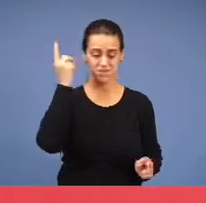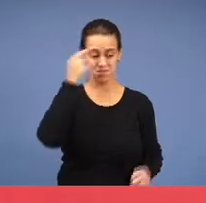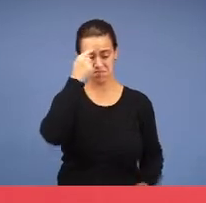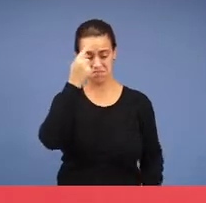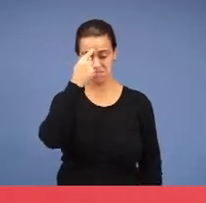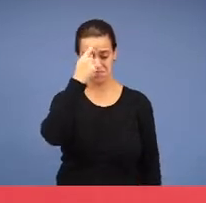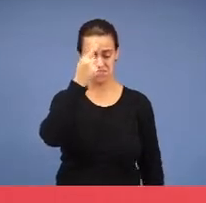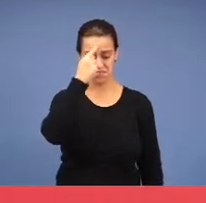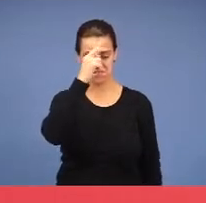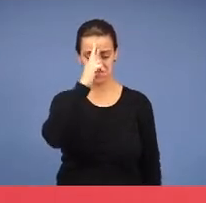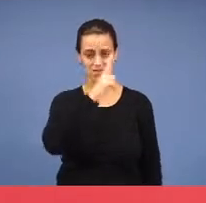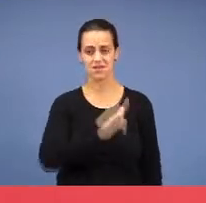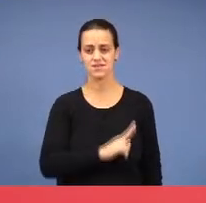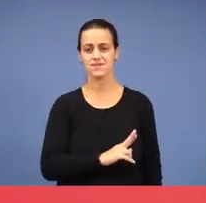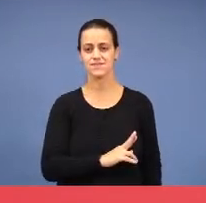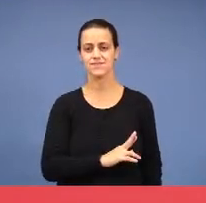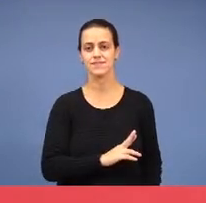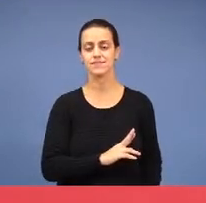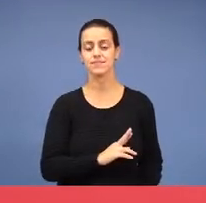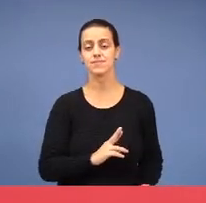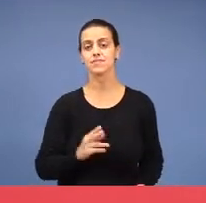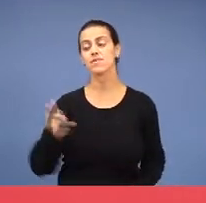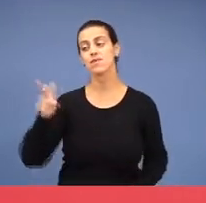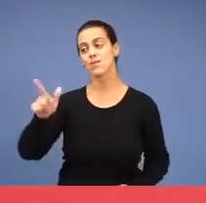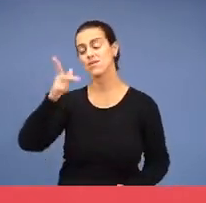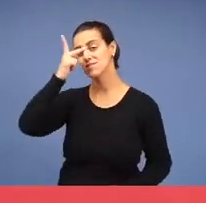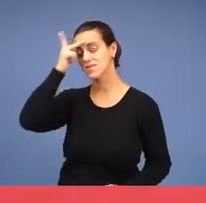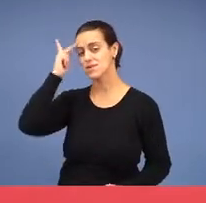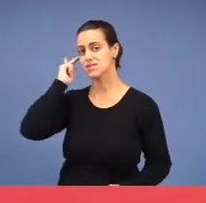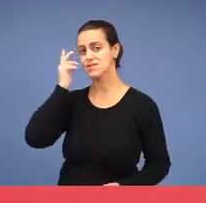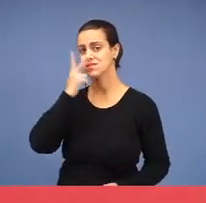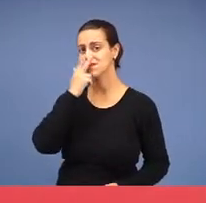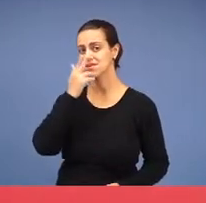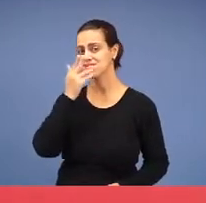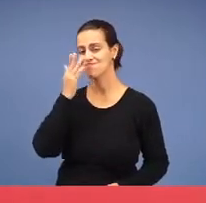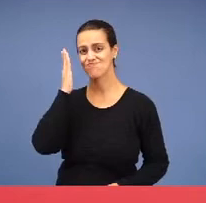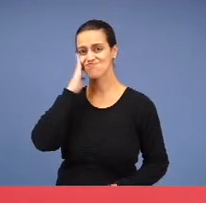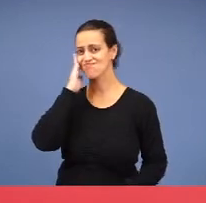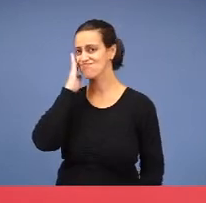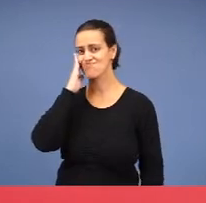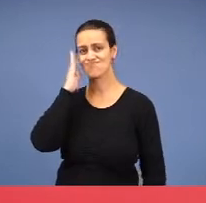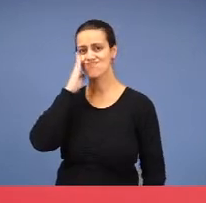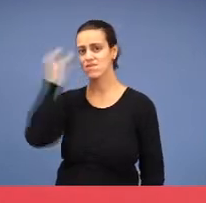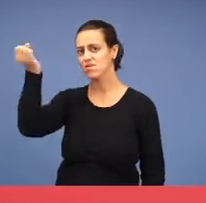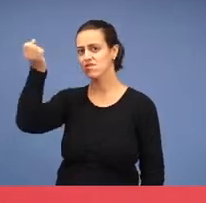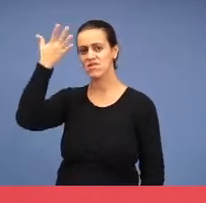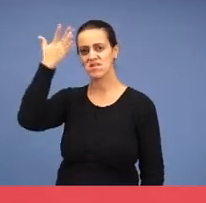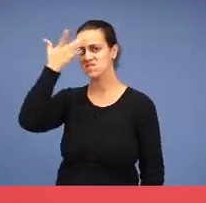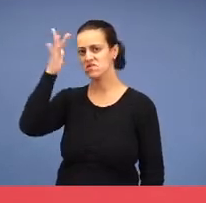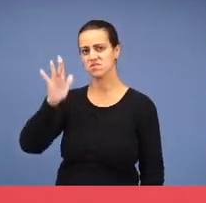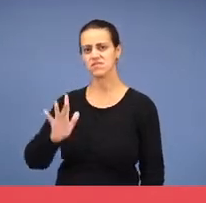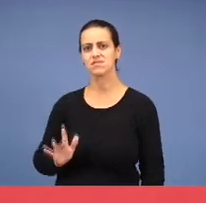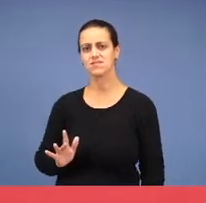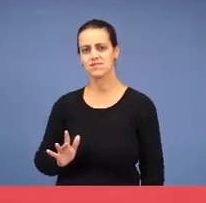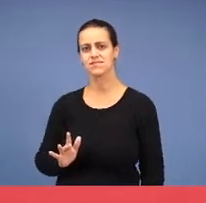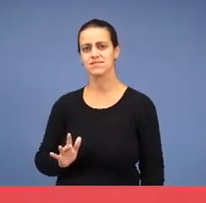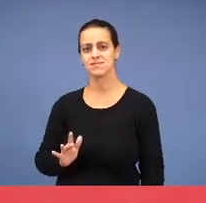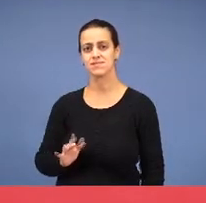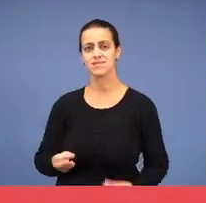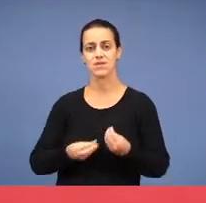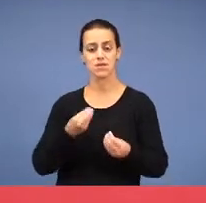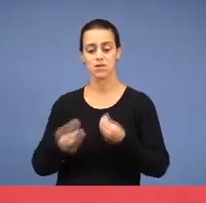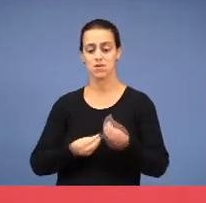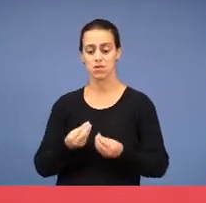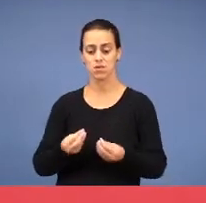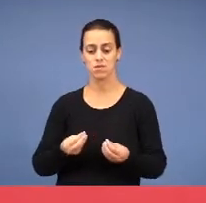pensamentos. Outros não entendem o que é revelação e o tempo, como